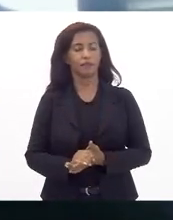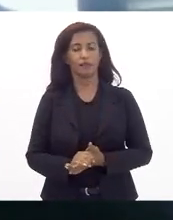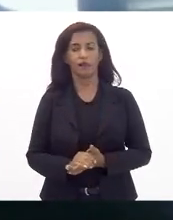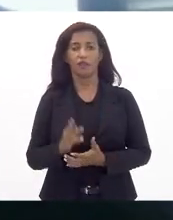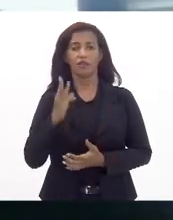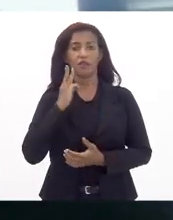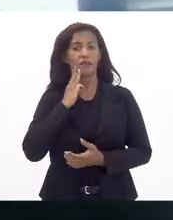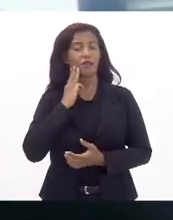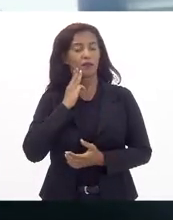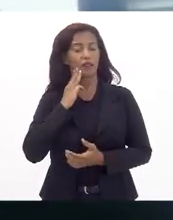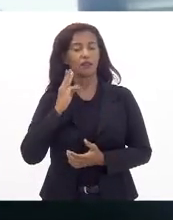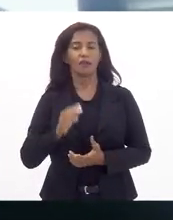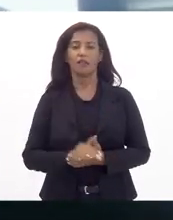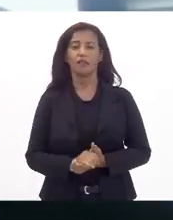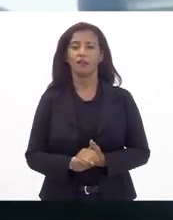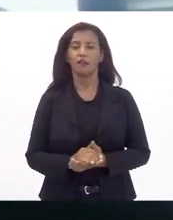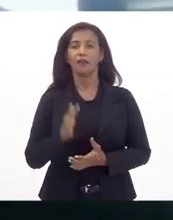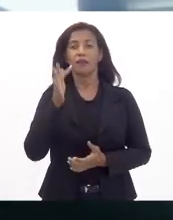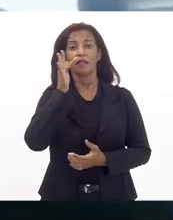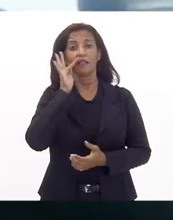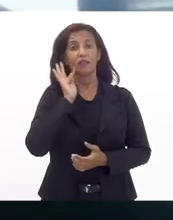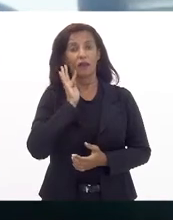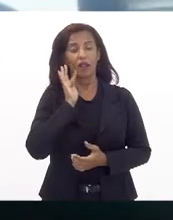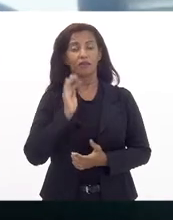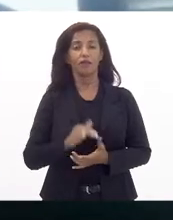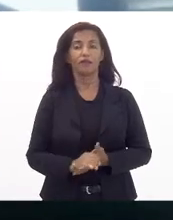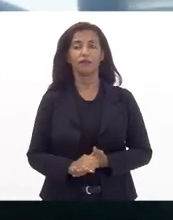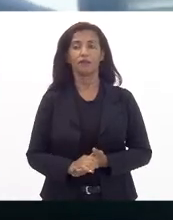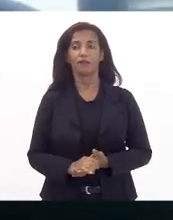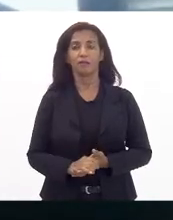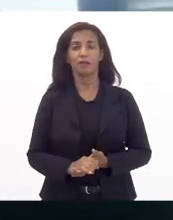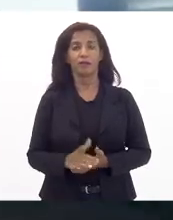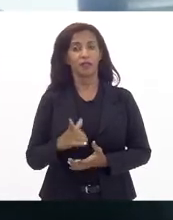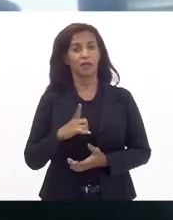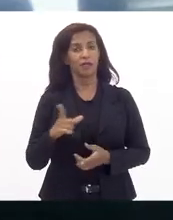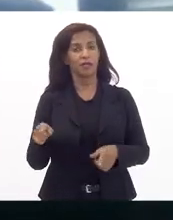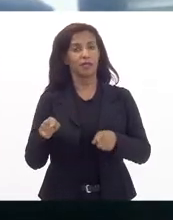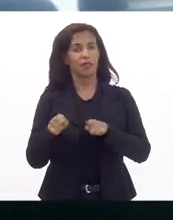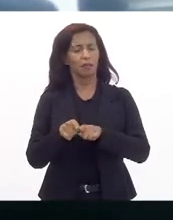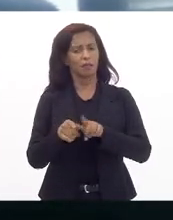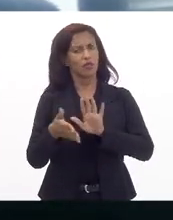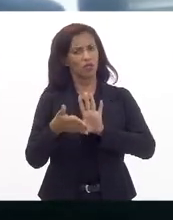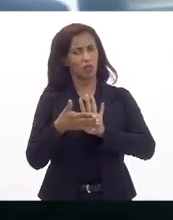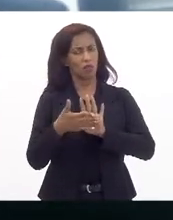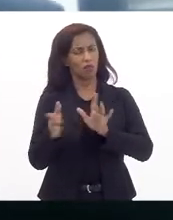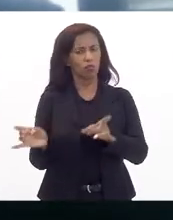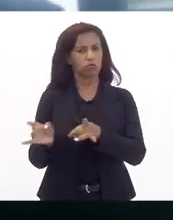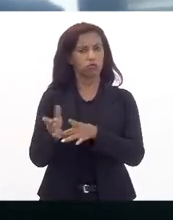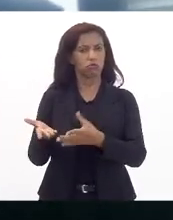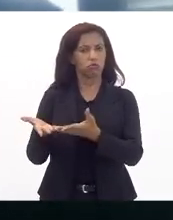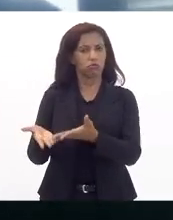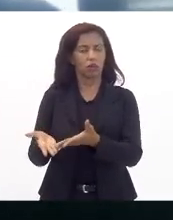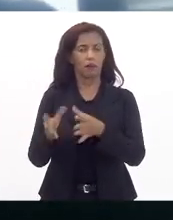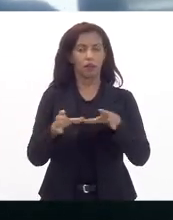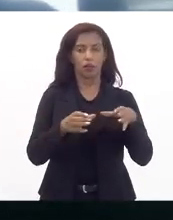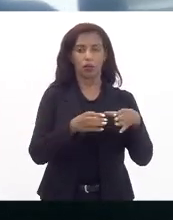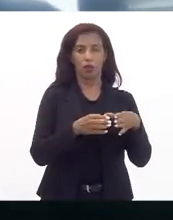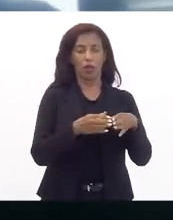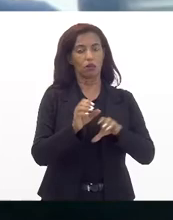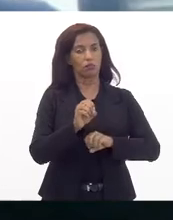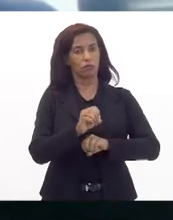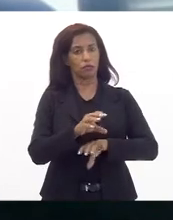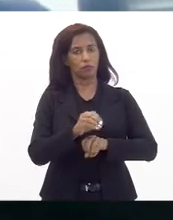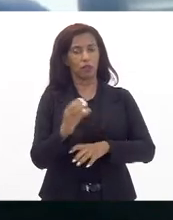waldeck Carneiro Flávio serafini tem inclusive dela pareceres pelas comissões